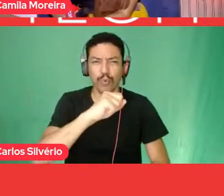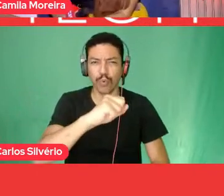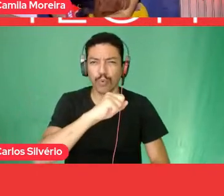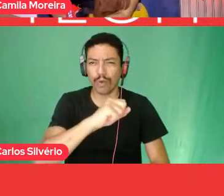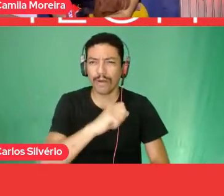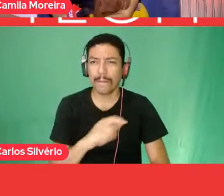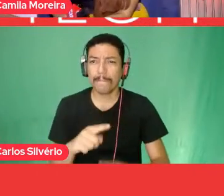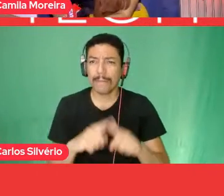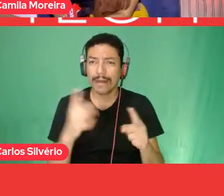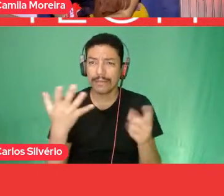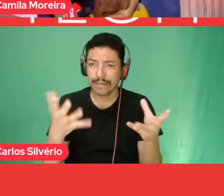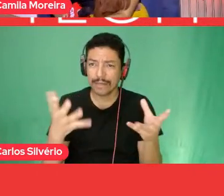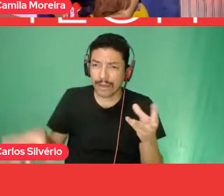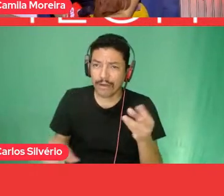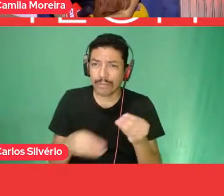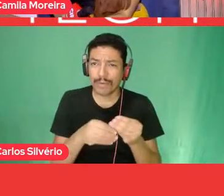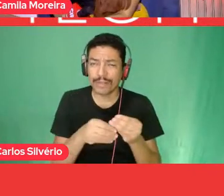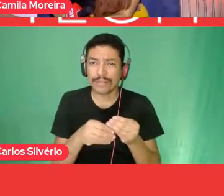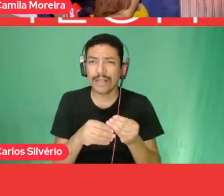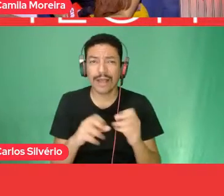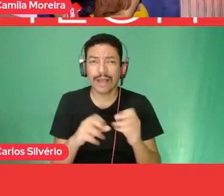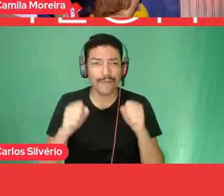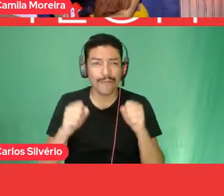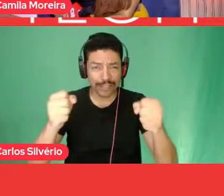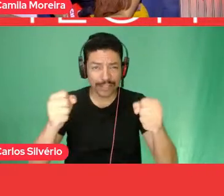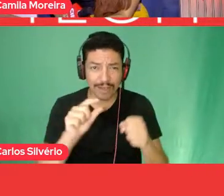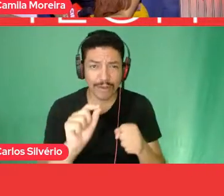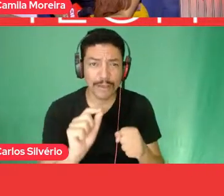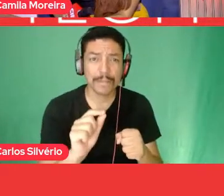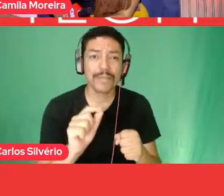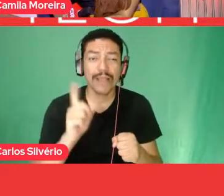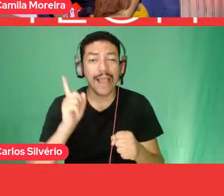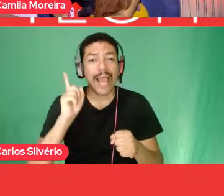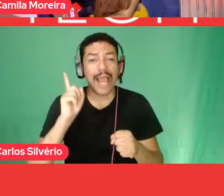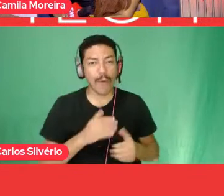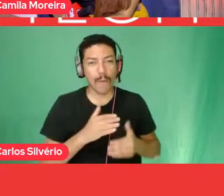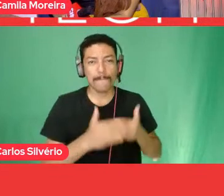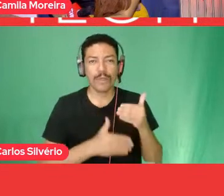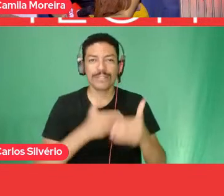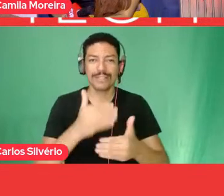só queria reforçar a questão de que isso é um processo,